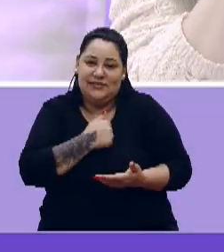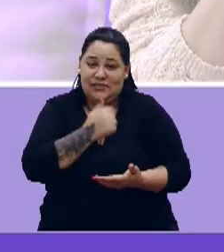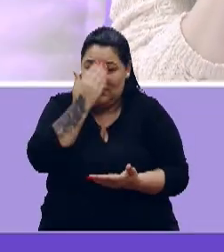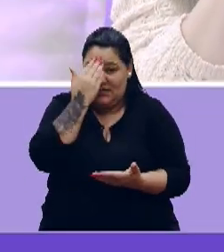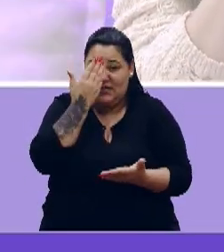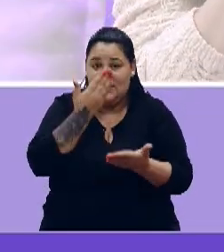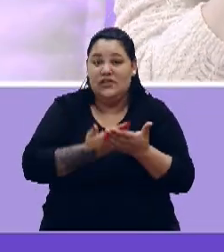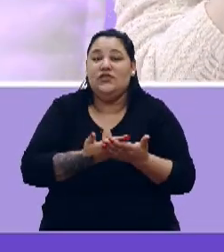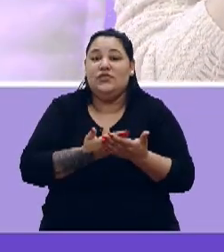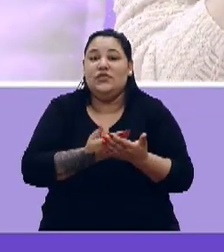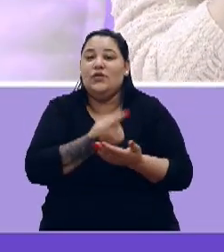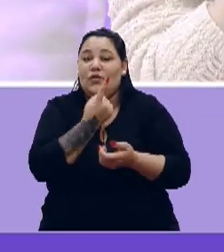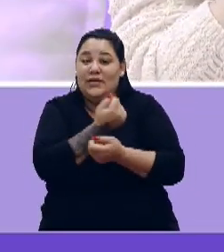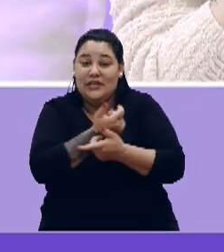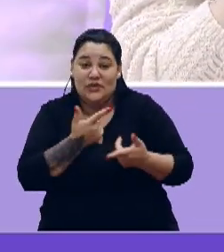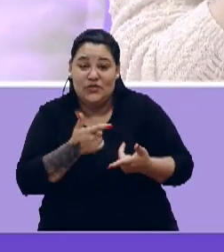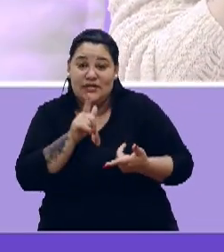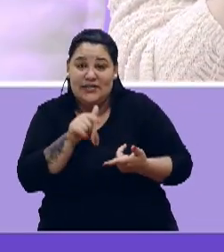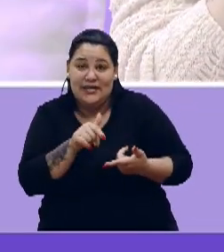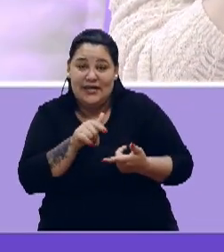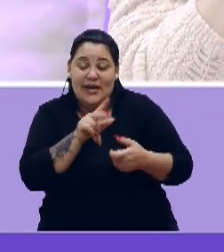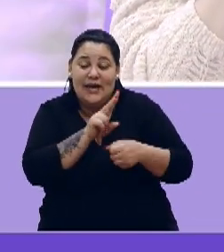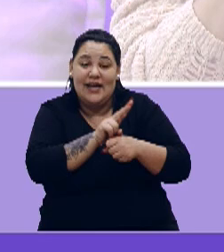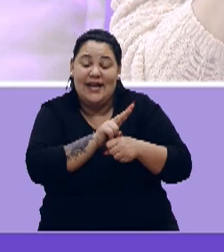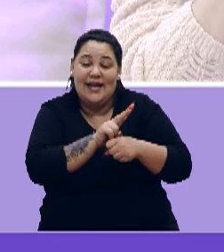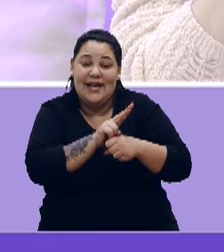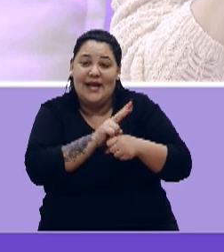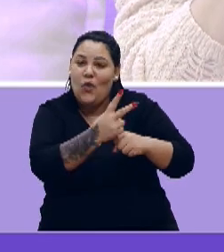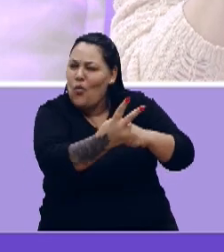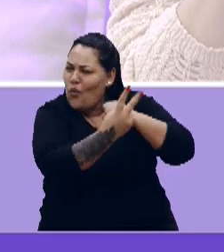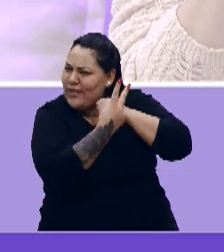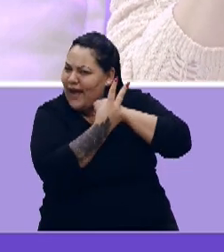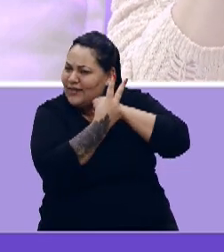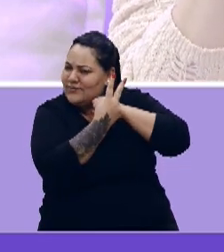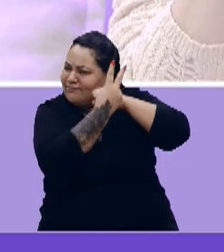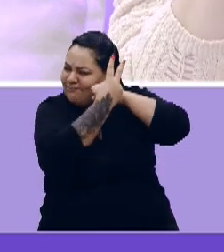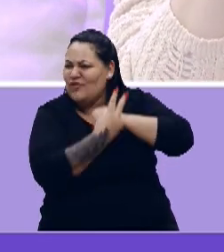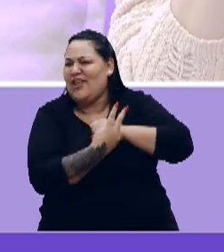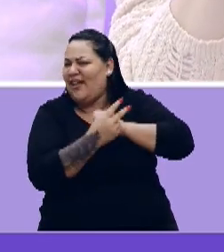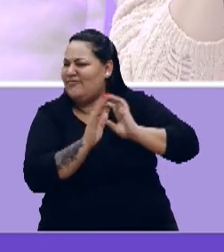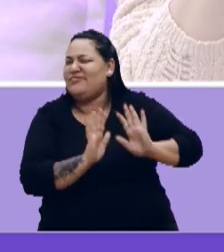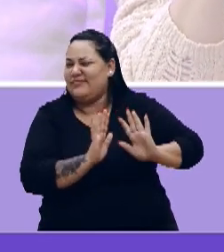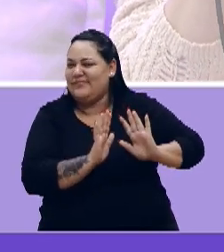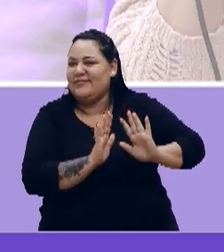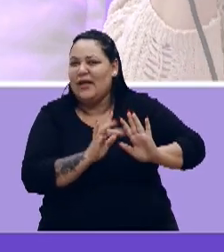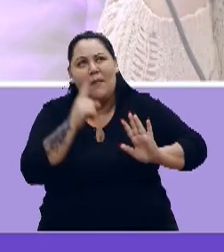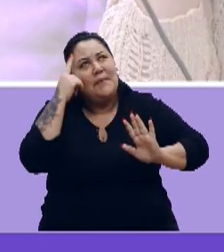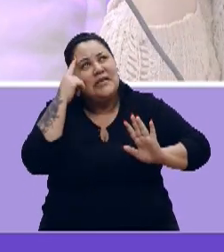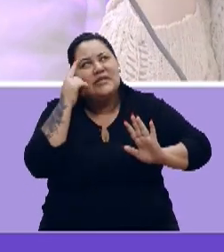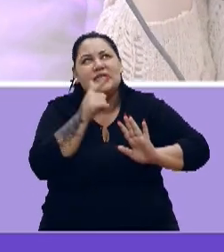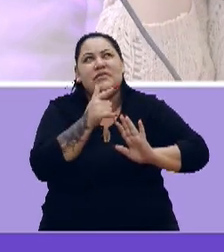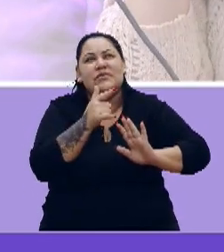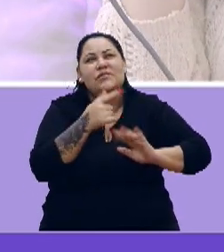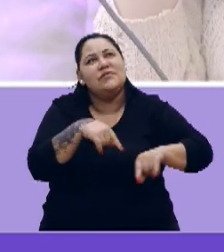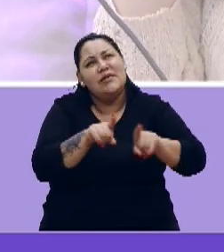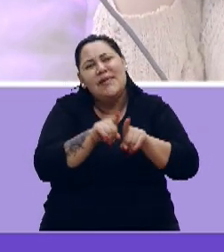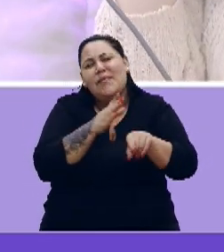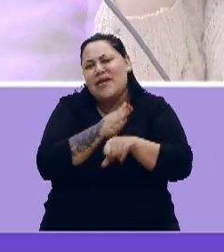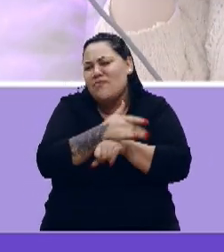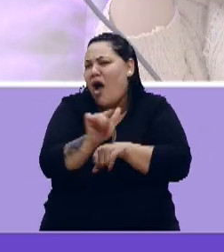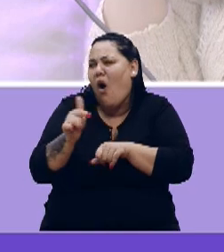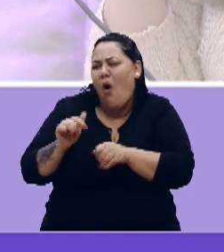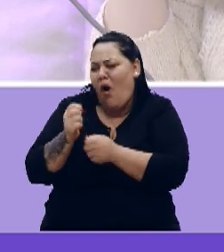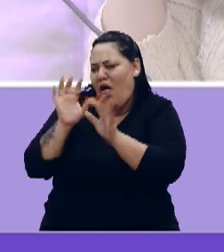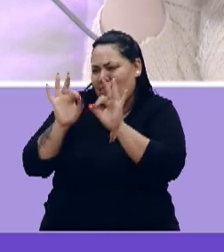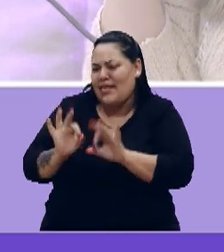um dos pontos é proteção. Né? Não, acho que proteção envolve os outros, que eu estava pensando aqui também. Proteção